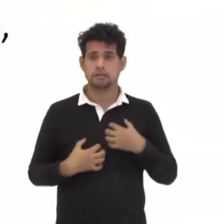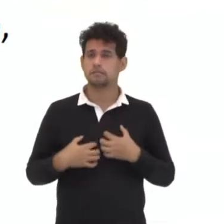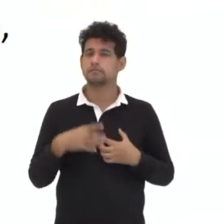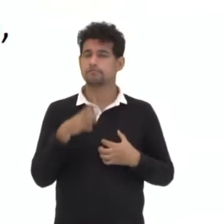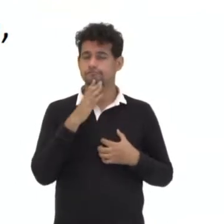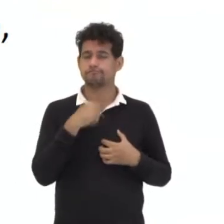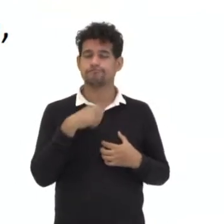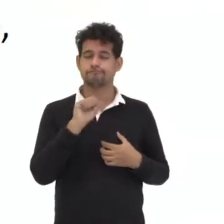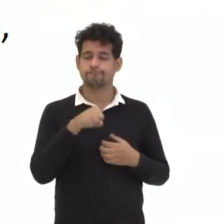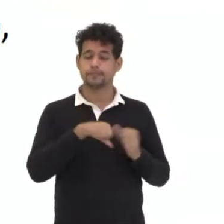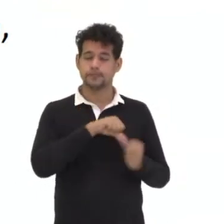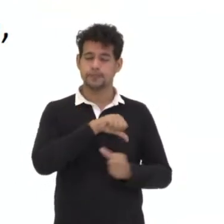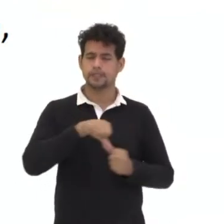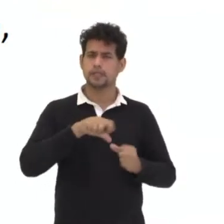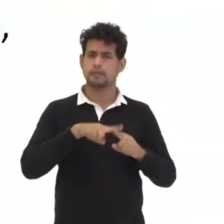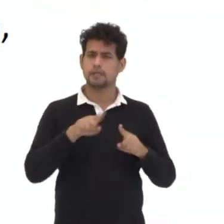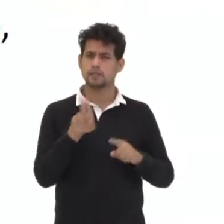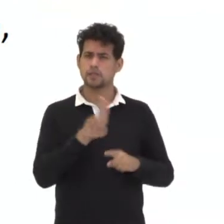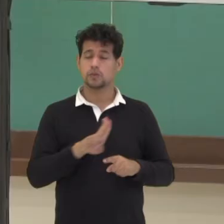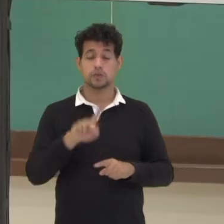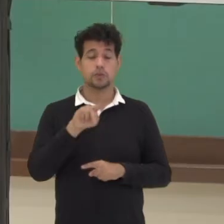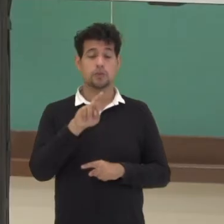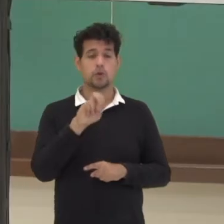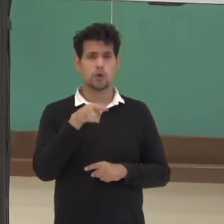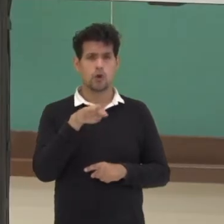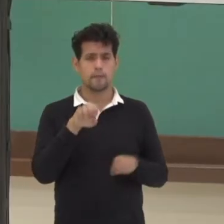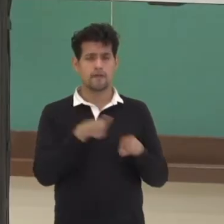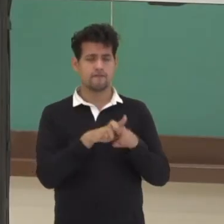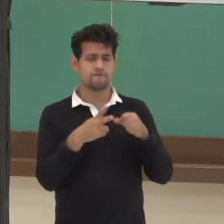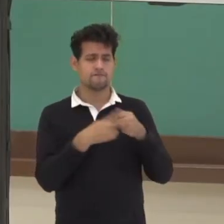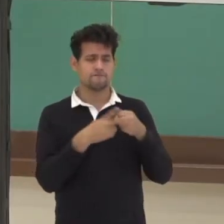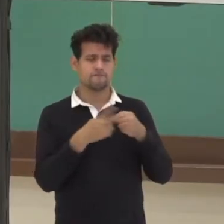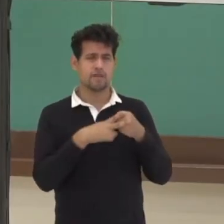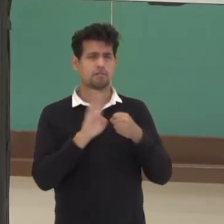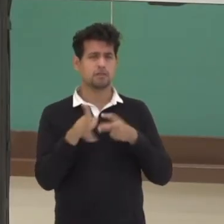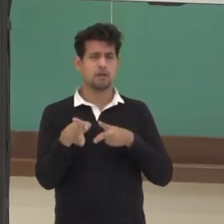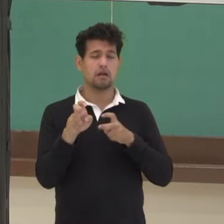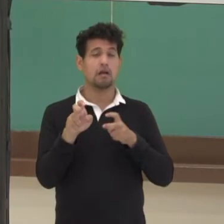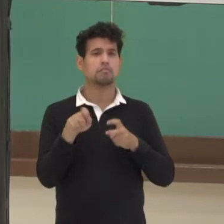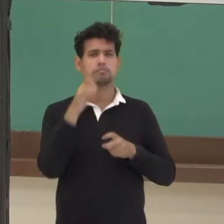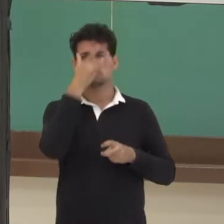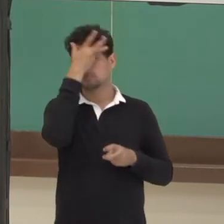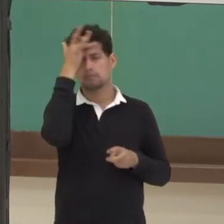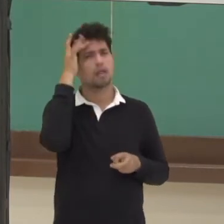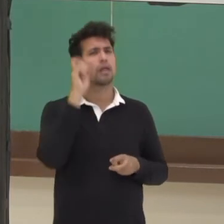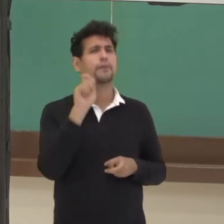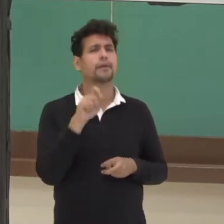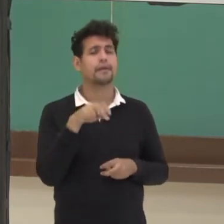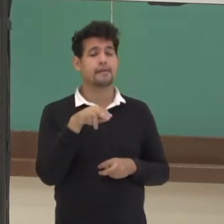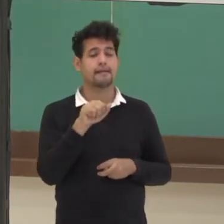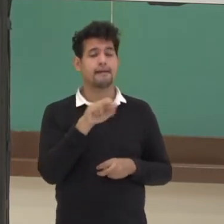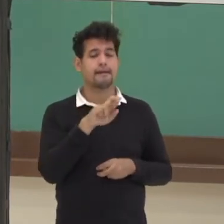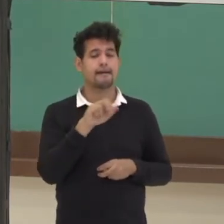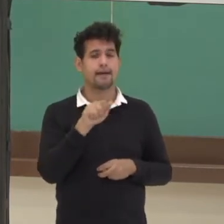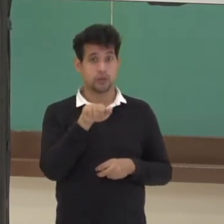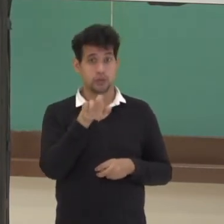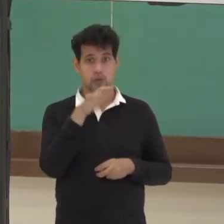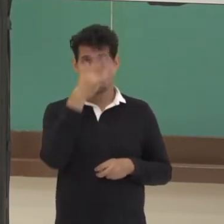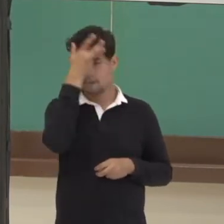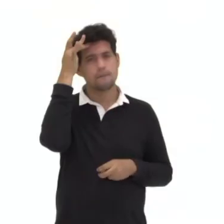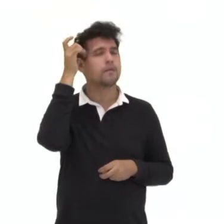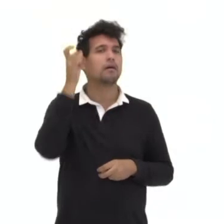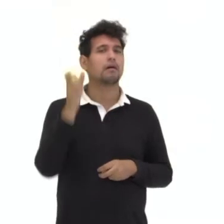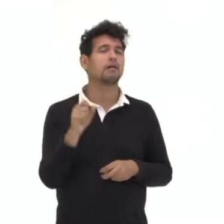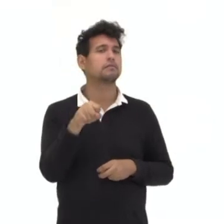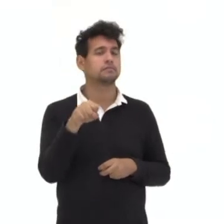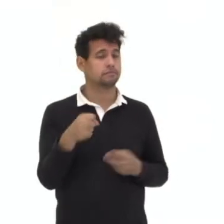que mudei. Quando eu pego o pronome e o verbo, eu já noto que o narrador é o quê? Narrador personagem,